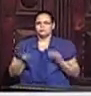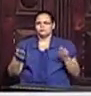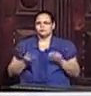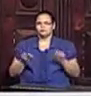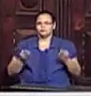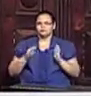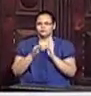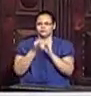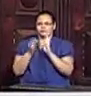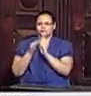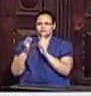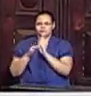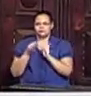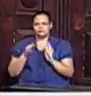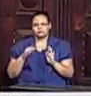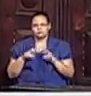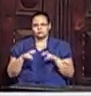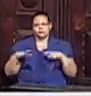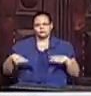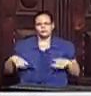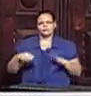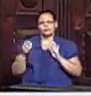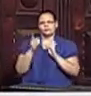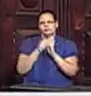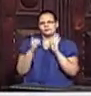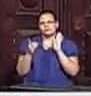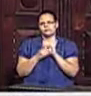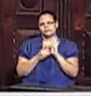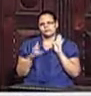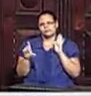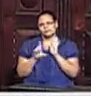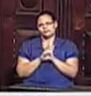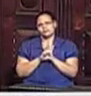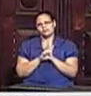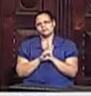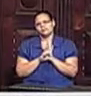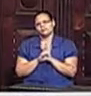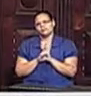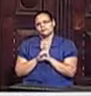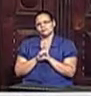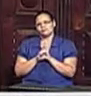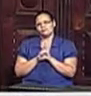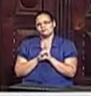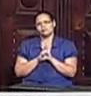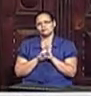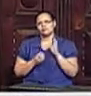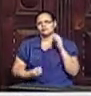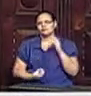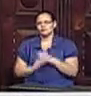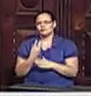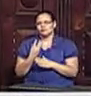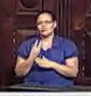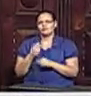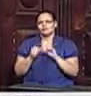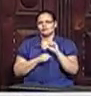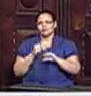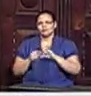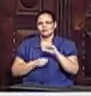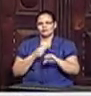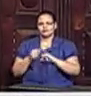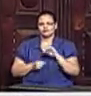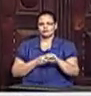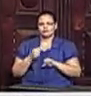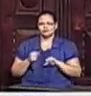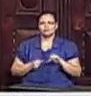acabamos de assinar, aqui no plenário mesmo, um decreto legislativo para a criação, a transformação da